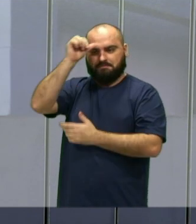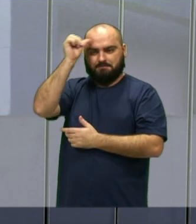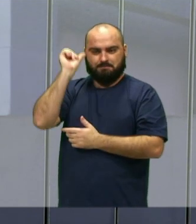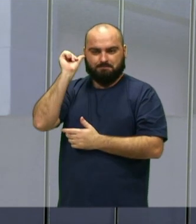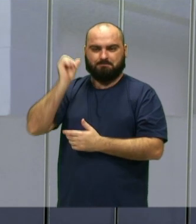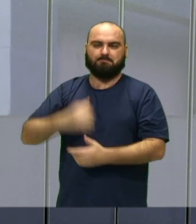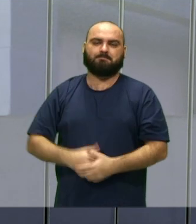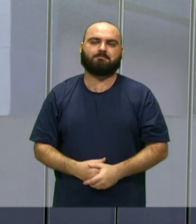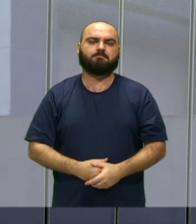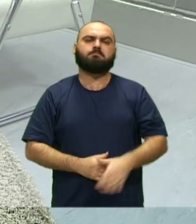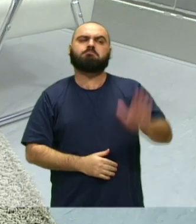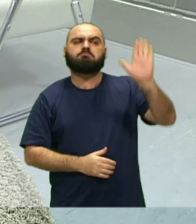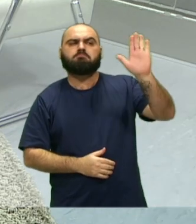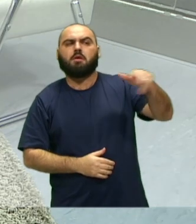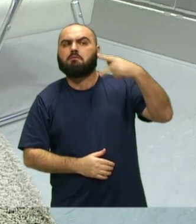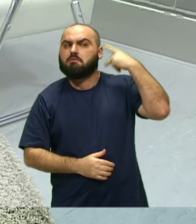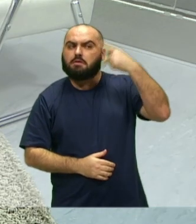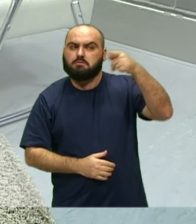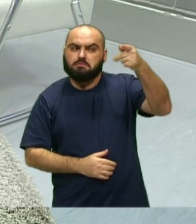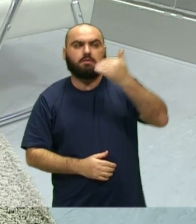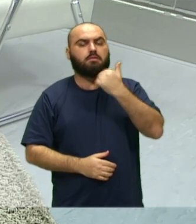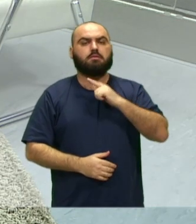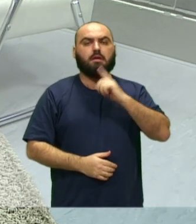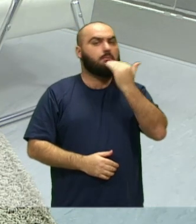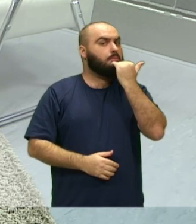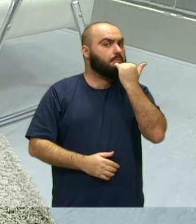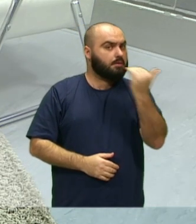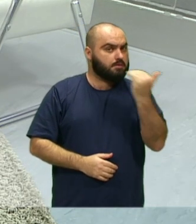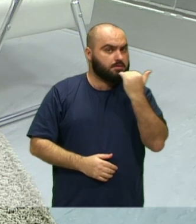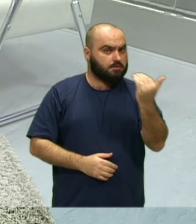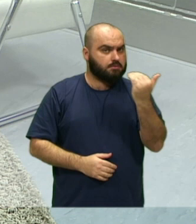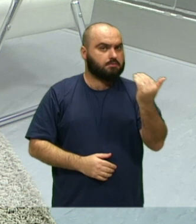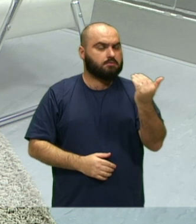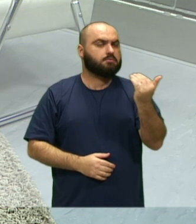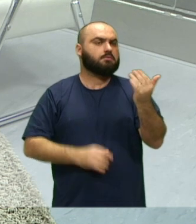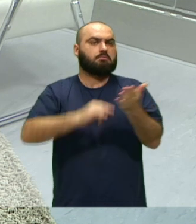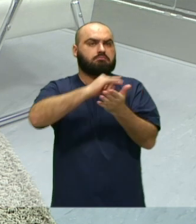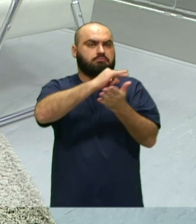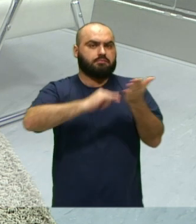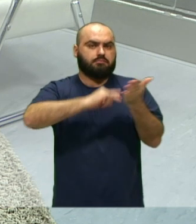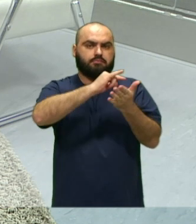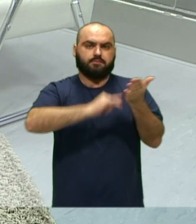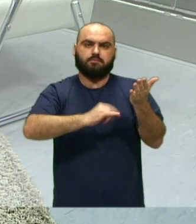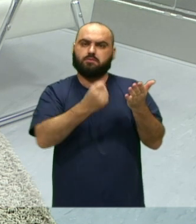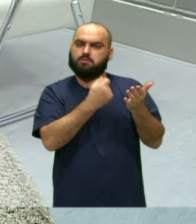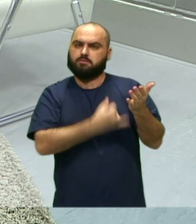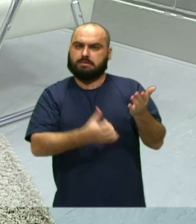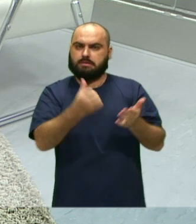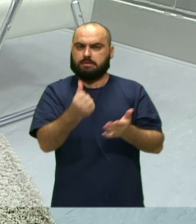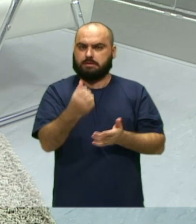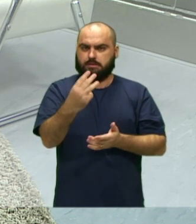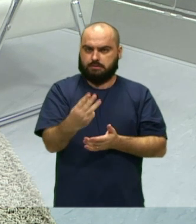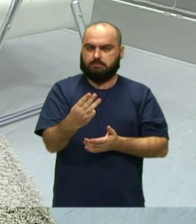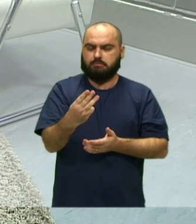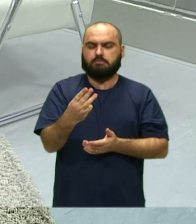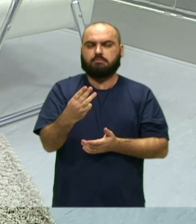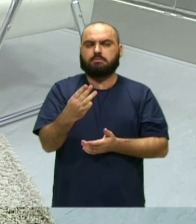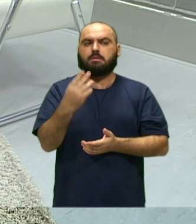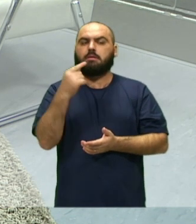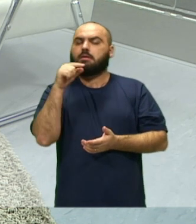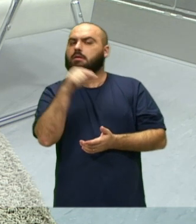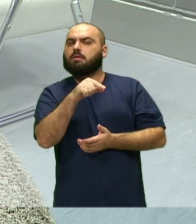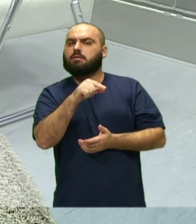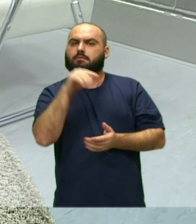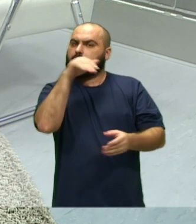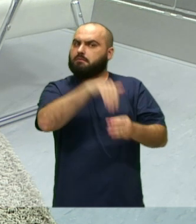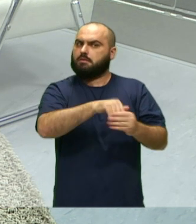uma indicação protocolada na casa, ainda não foi a votação, é a número 63 de 2023, e ela questiona o Poder